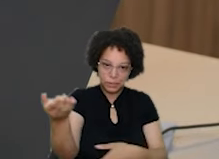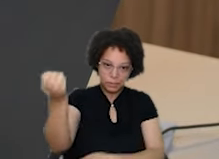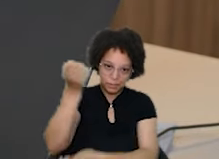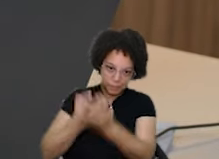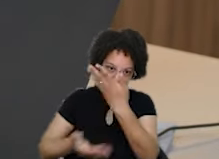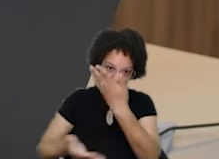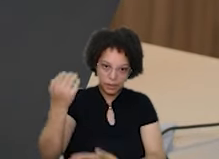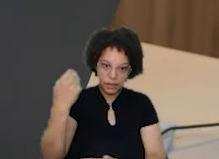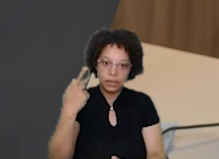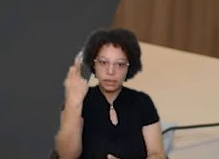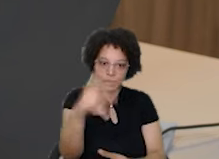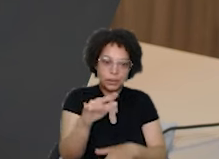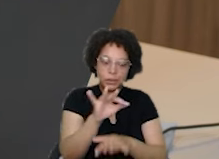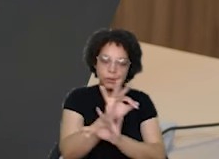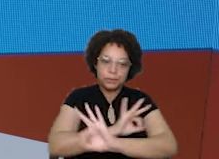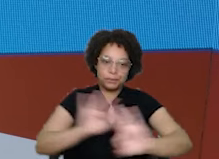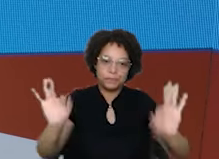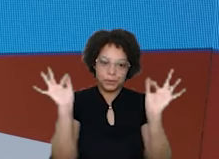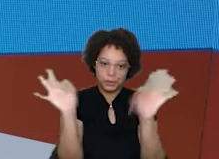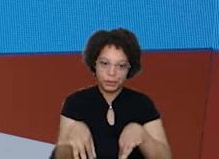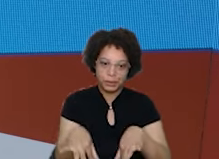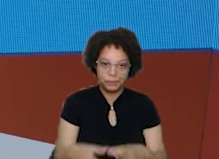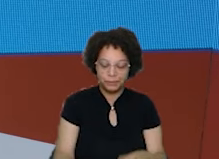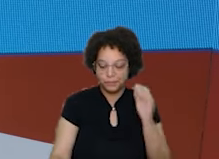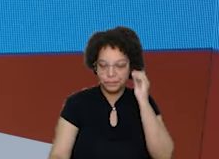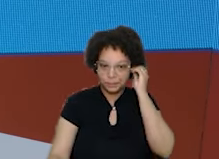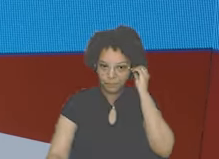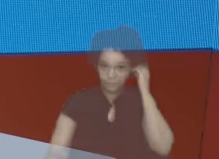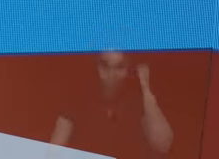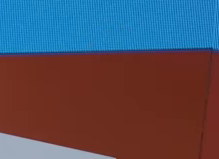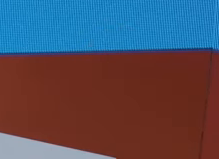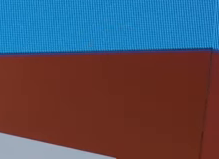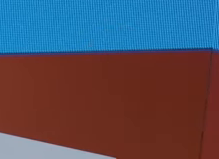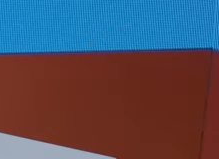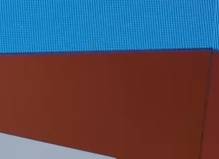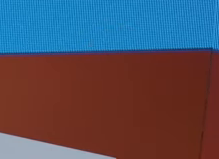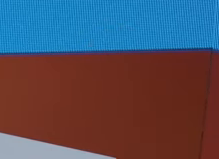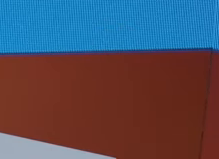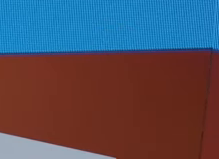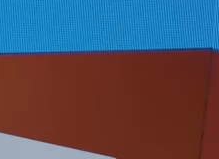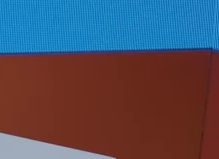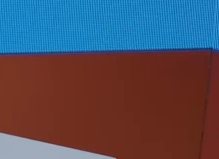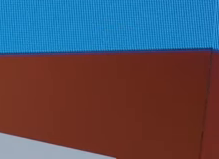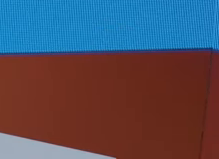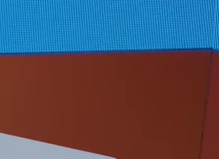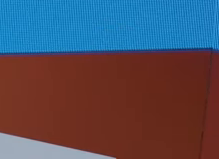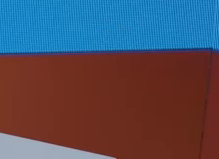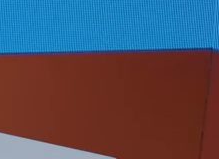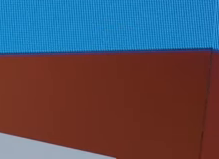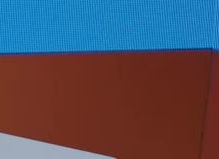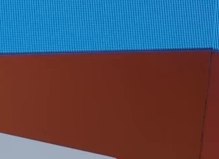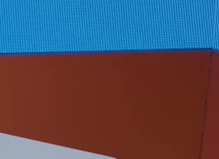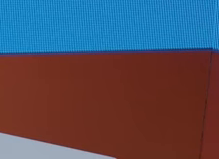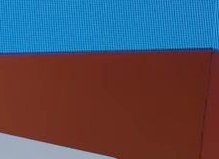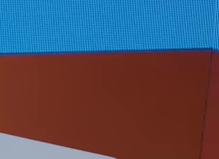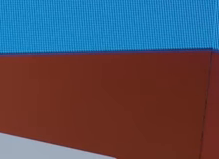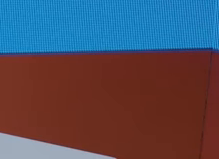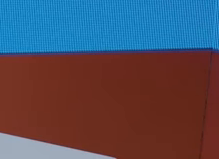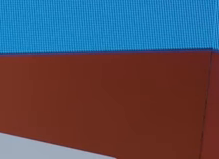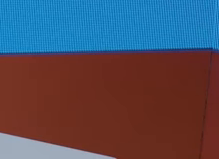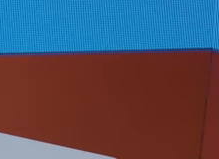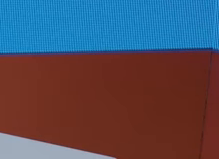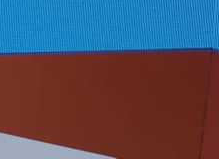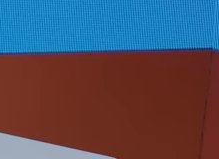as os recados finais sobre esse tema bom eu gostaria de recomendar que eh o